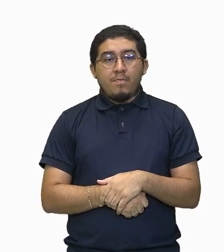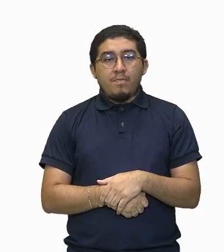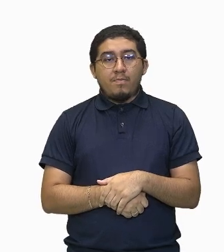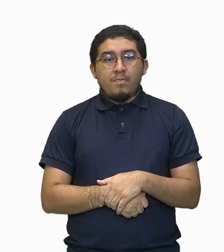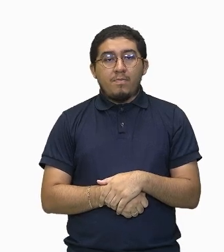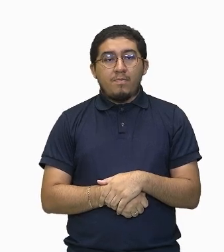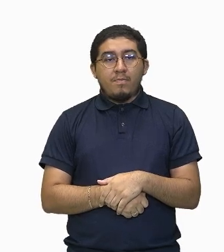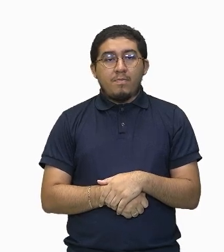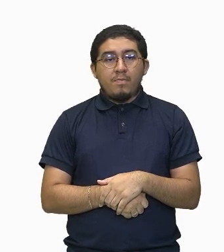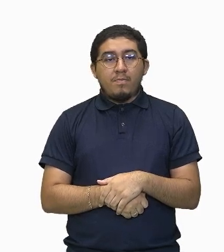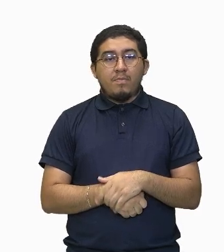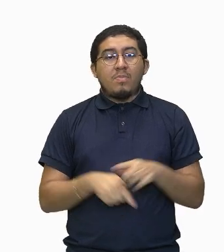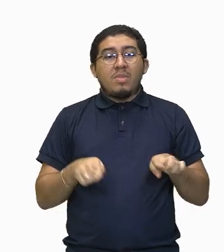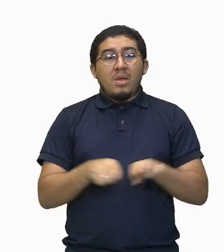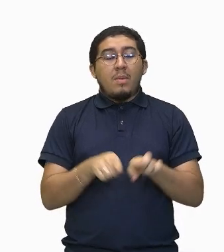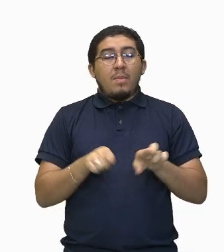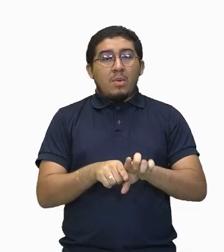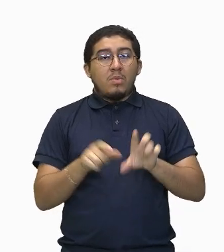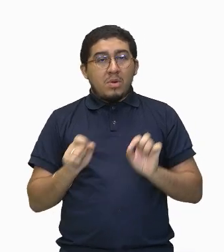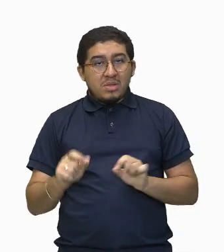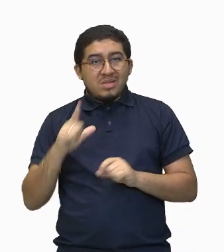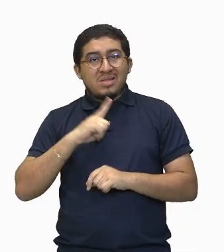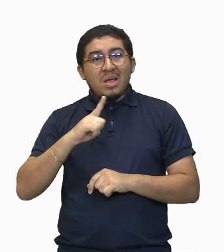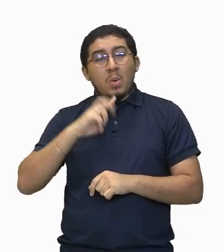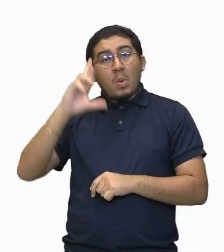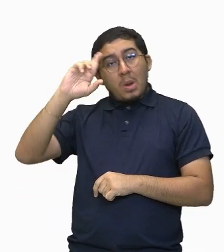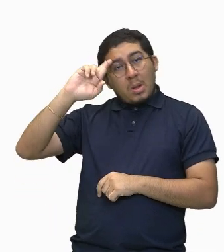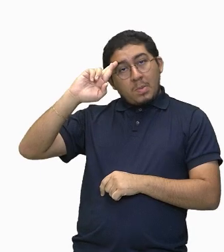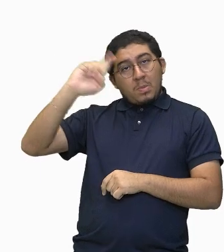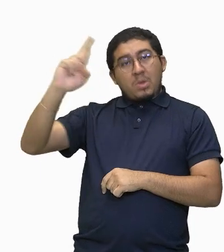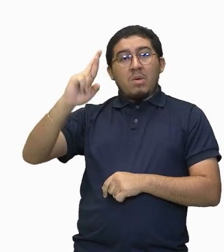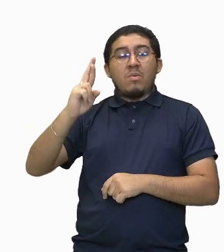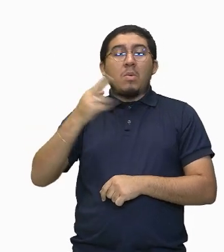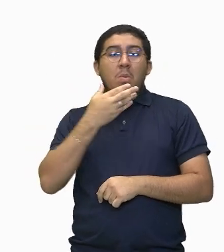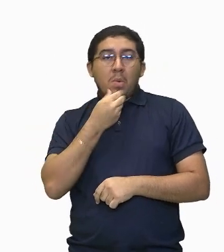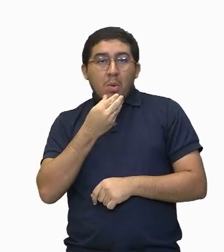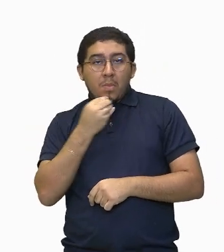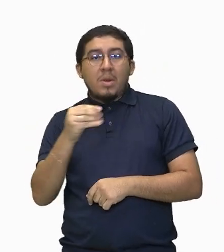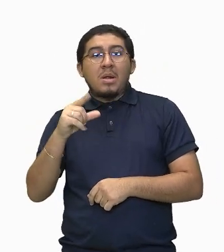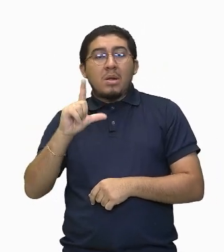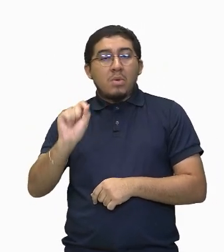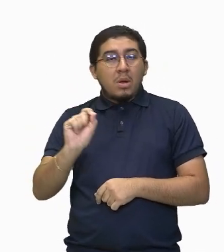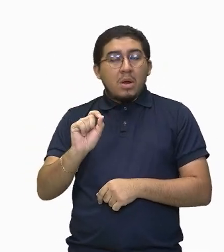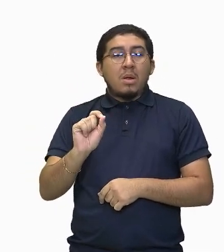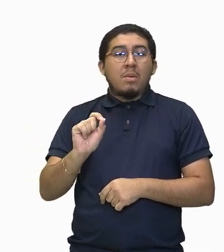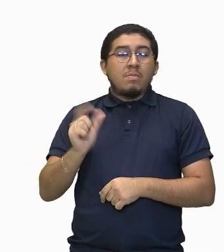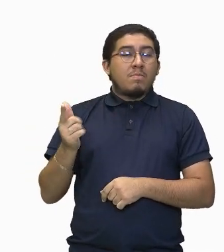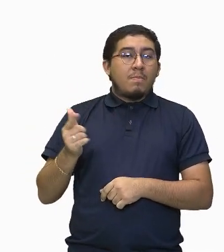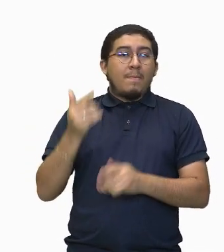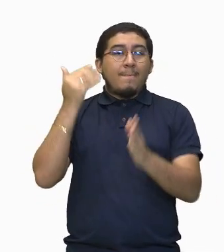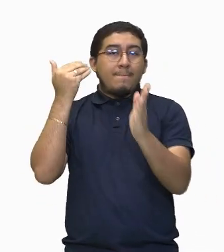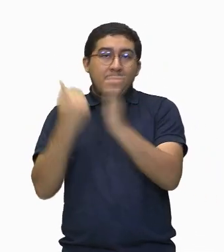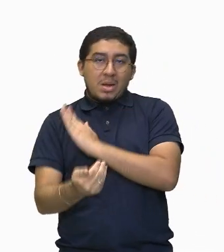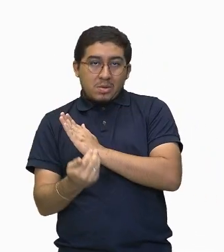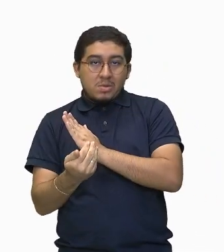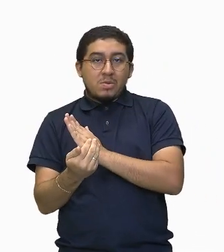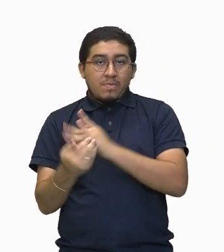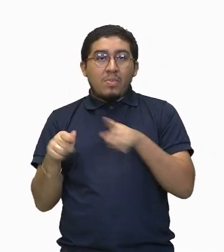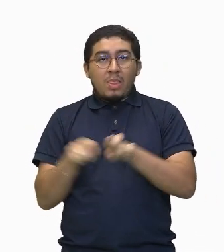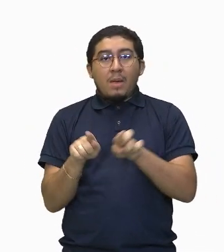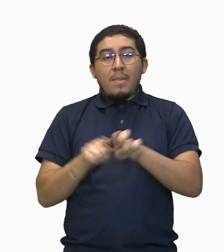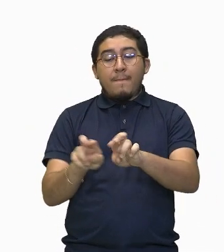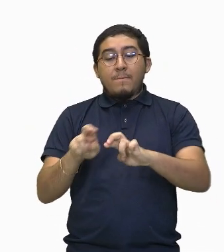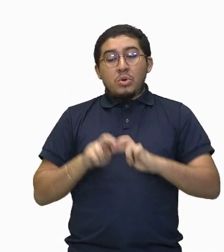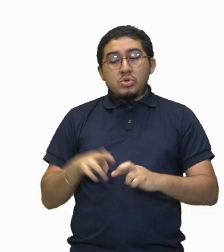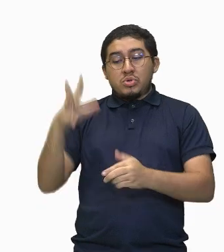vai ser derrubado, né? O líder supremo do Irã vai ser derrubado, e por conta desse conflito interno,